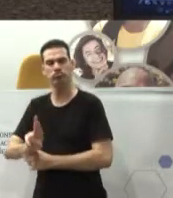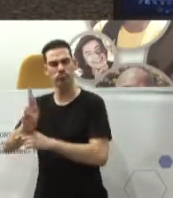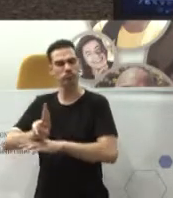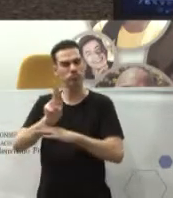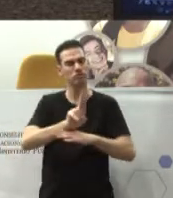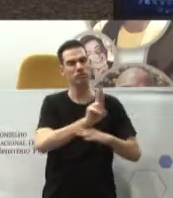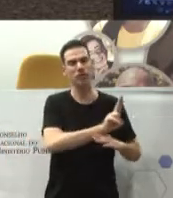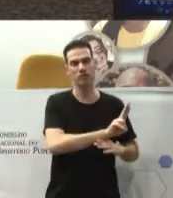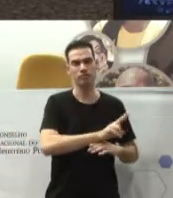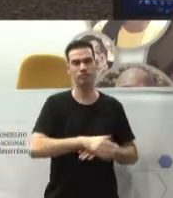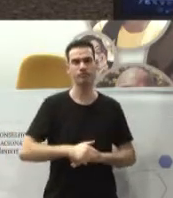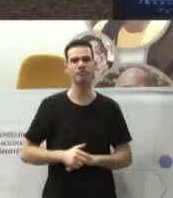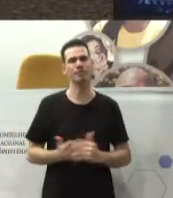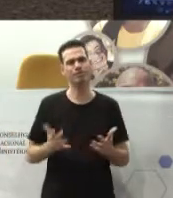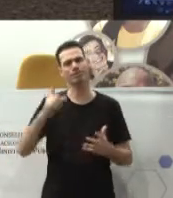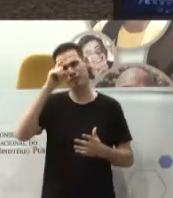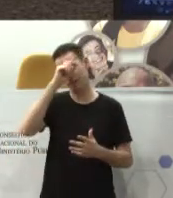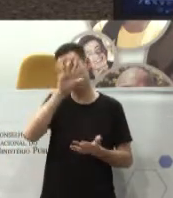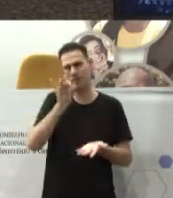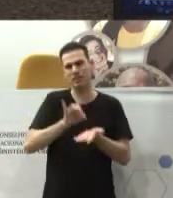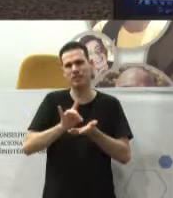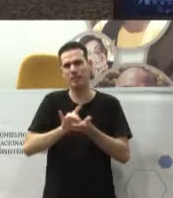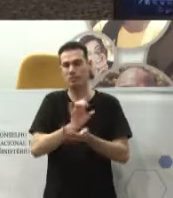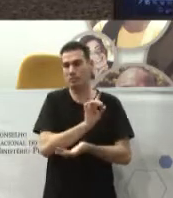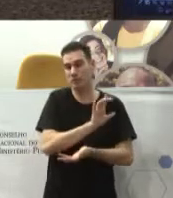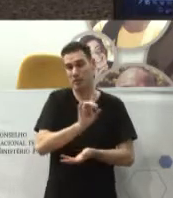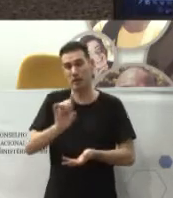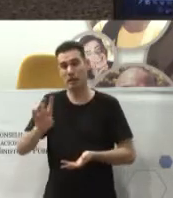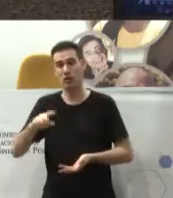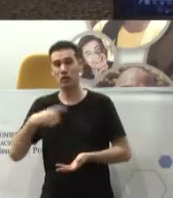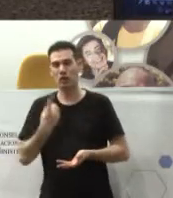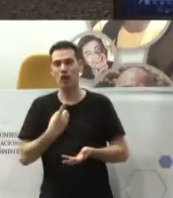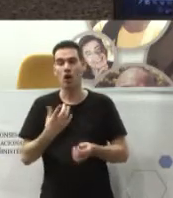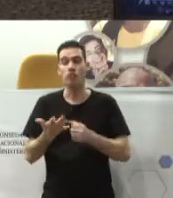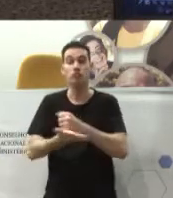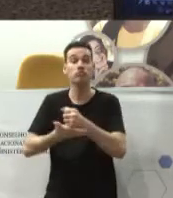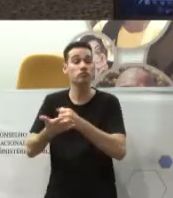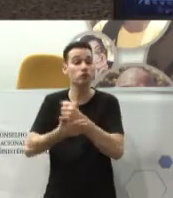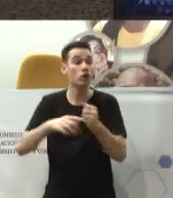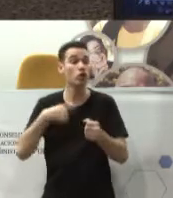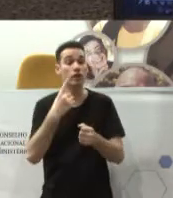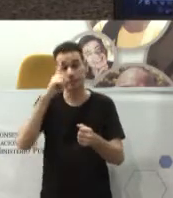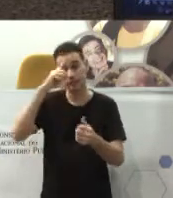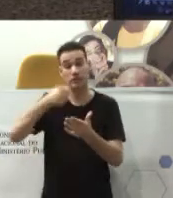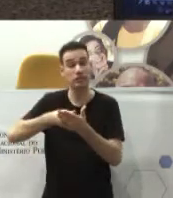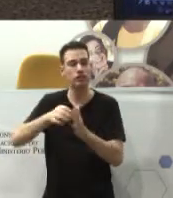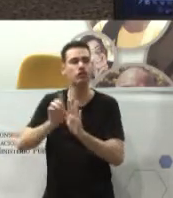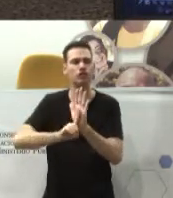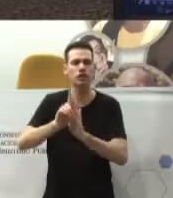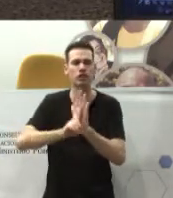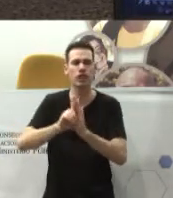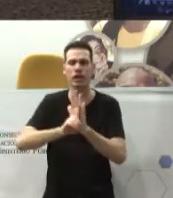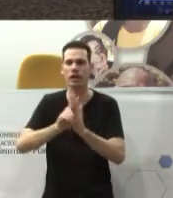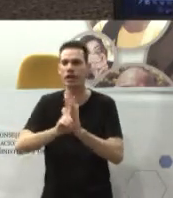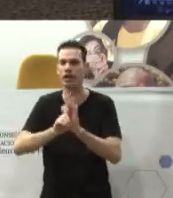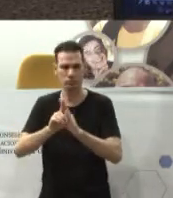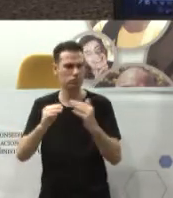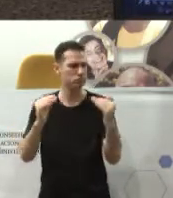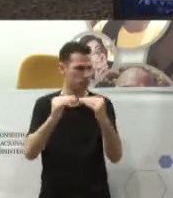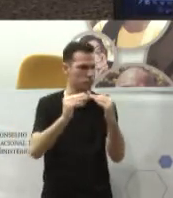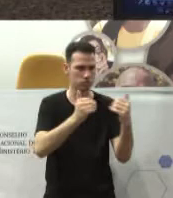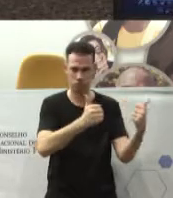lá. Então, é difícil. Cada um. E nós fundamentamos nossas decisões, né? O direito tem o subjetivismo